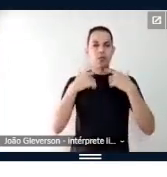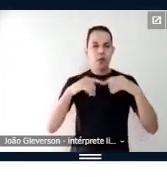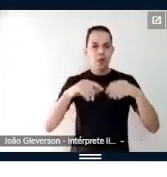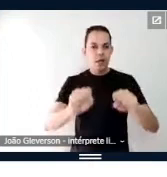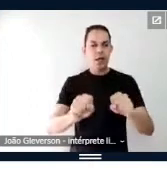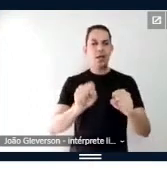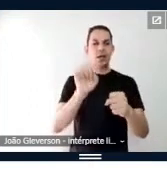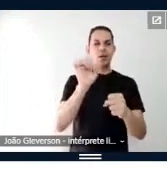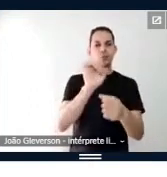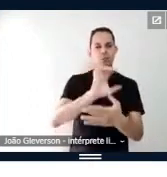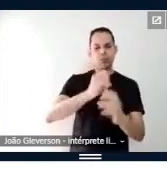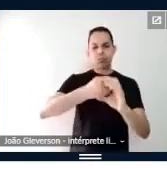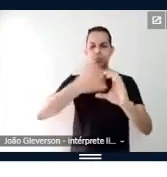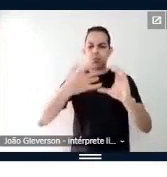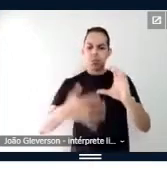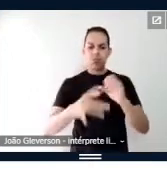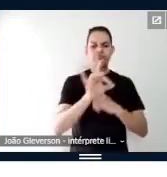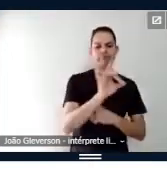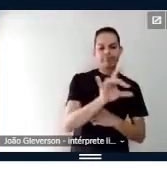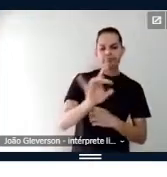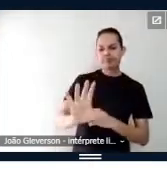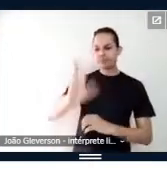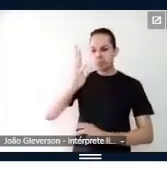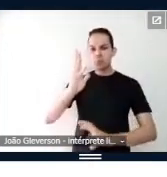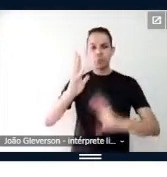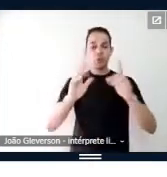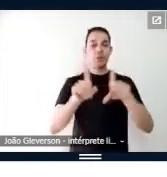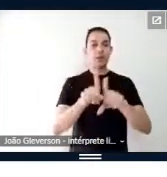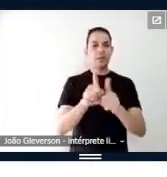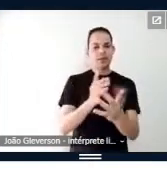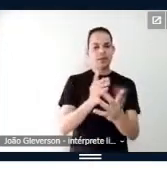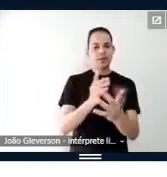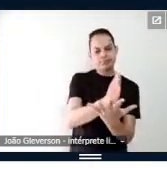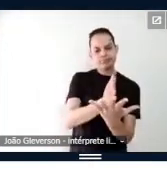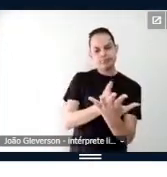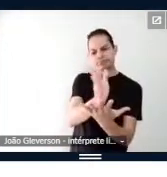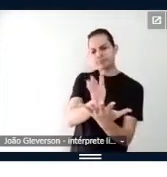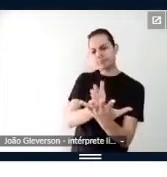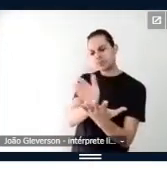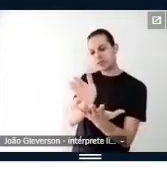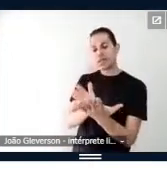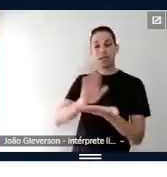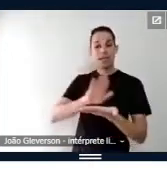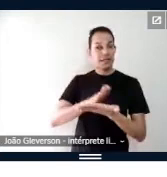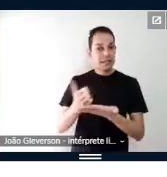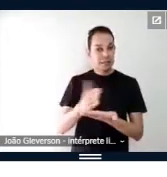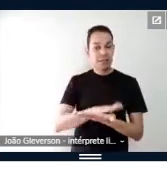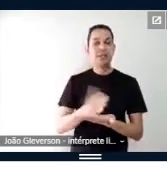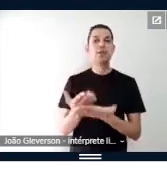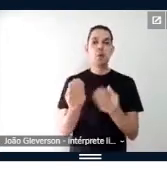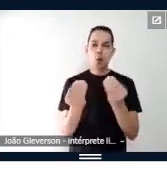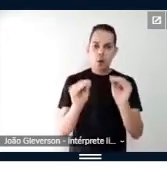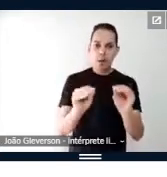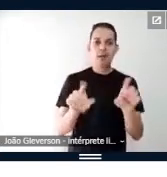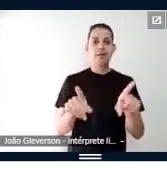situação, coloquei as especificidades da interpretação que eu destaquei as